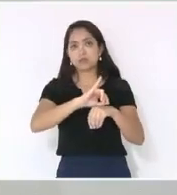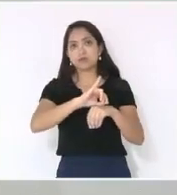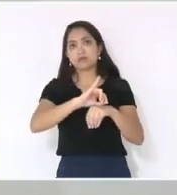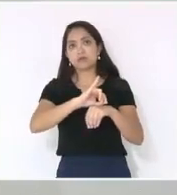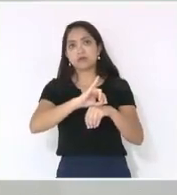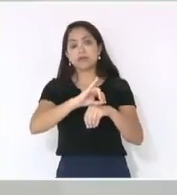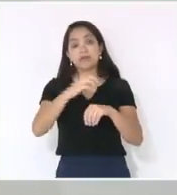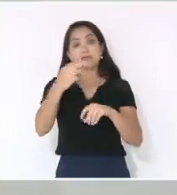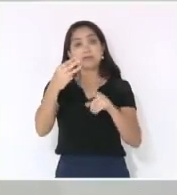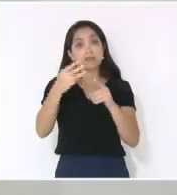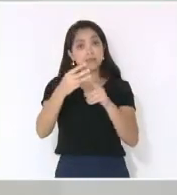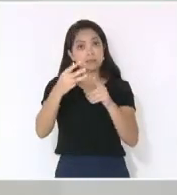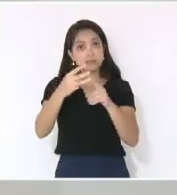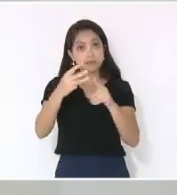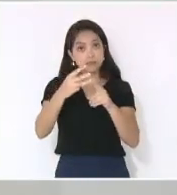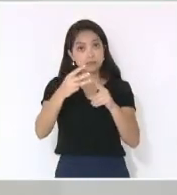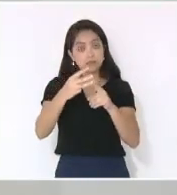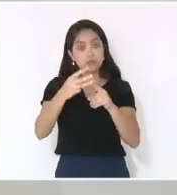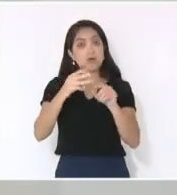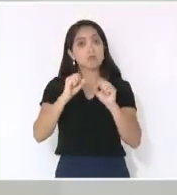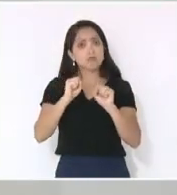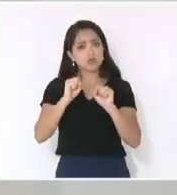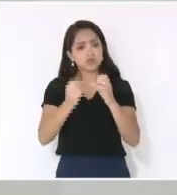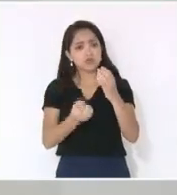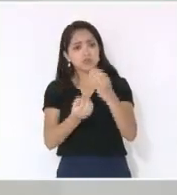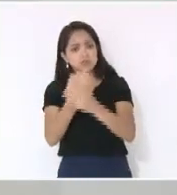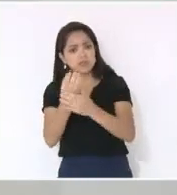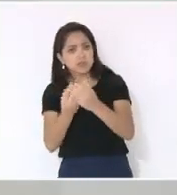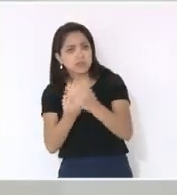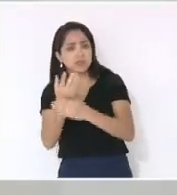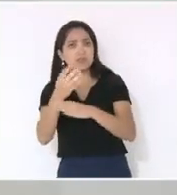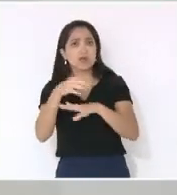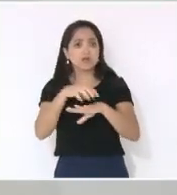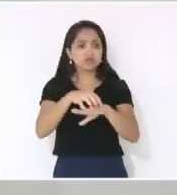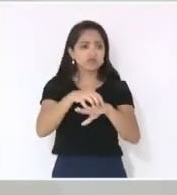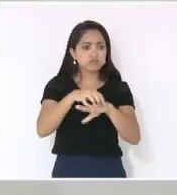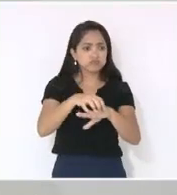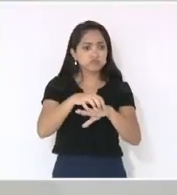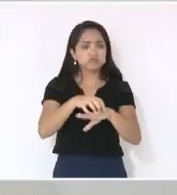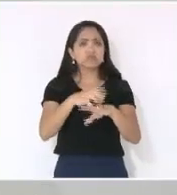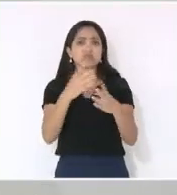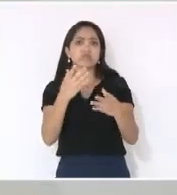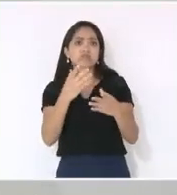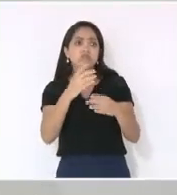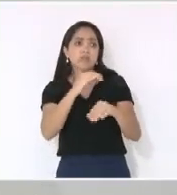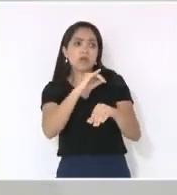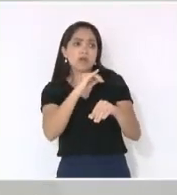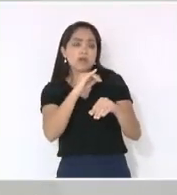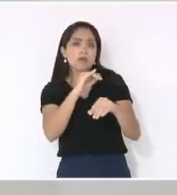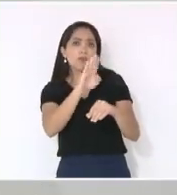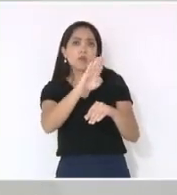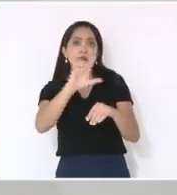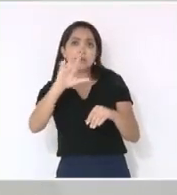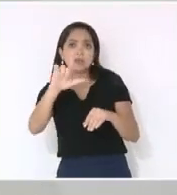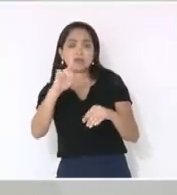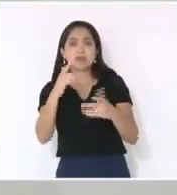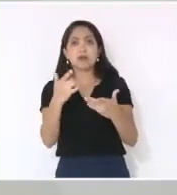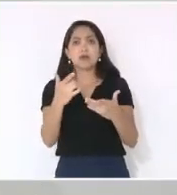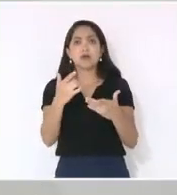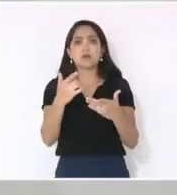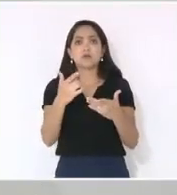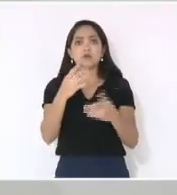Terceiro, nós podemos criar linhas metropolitanas de Blumenau para Tibó, para Indaial, para